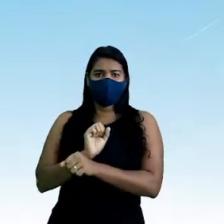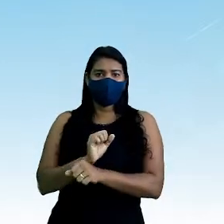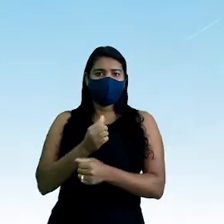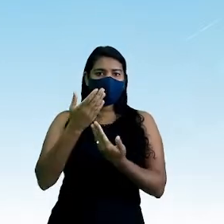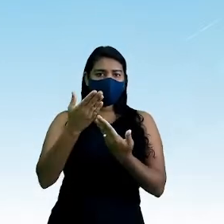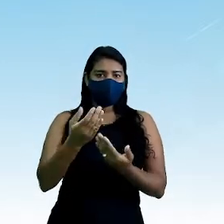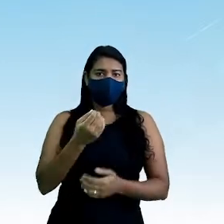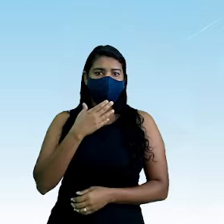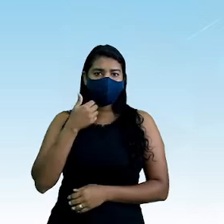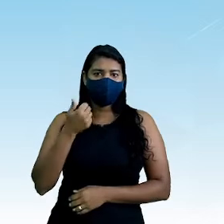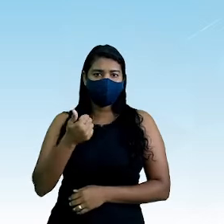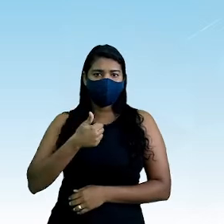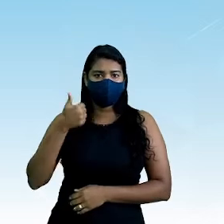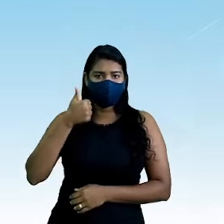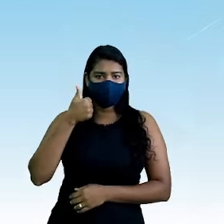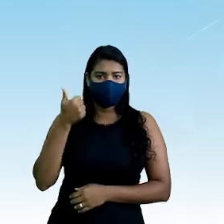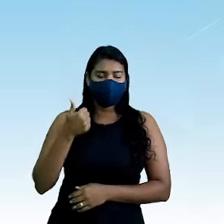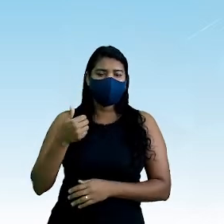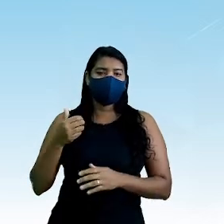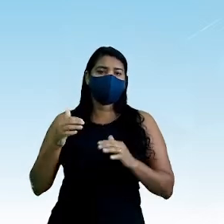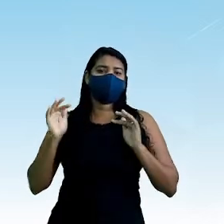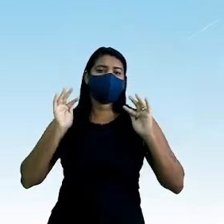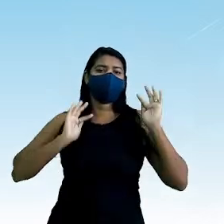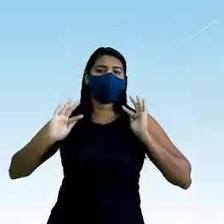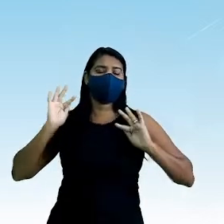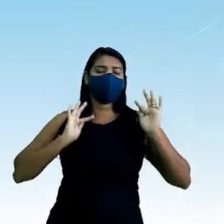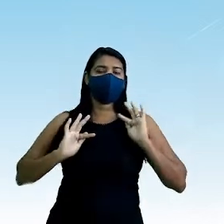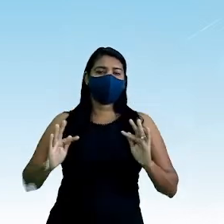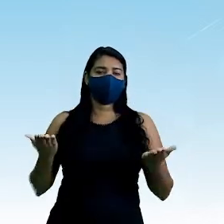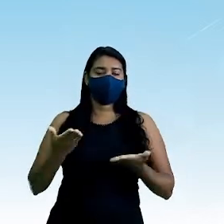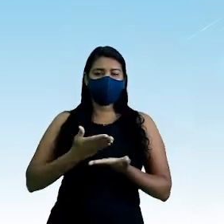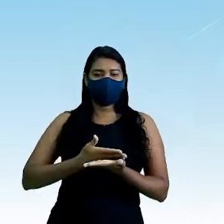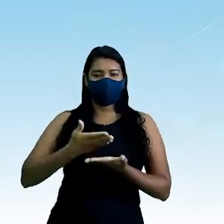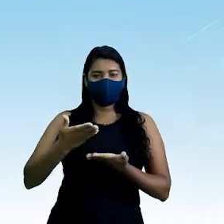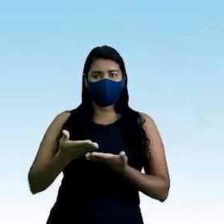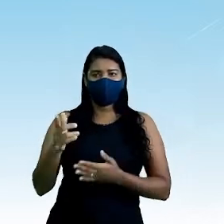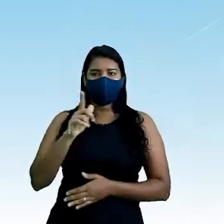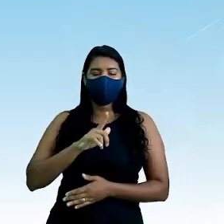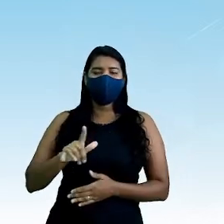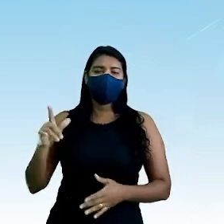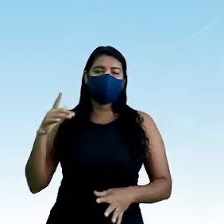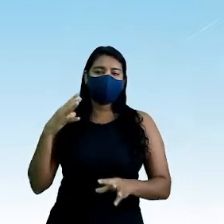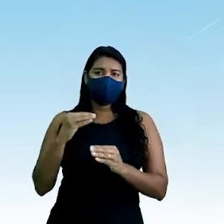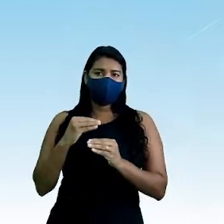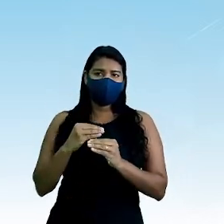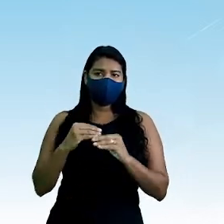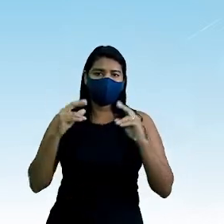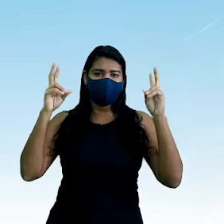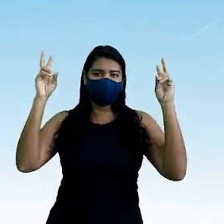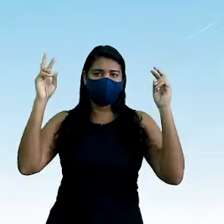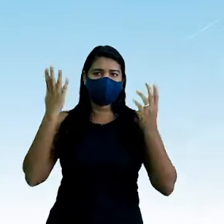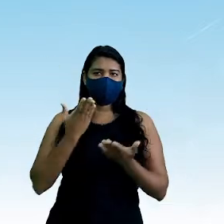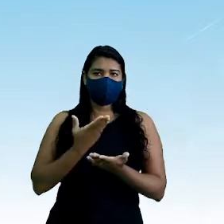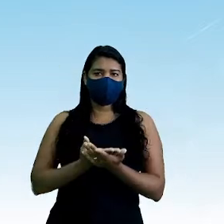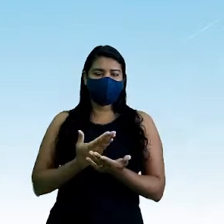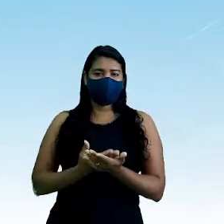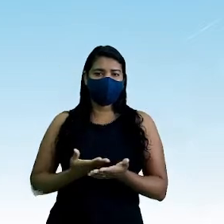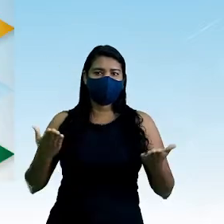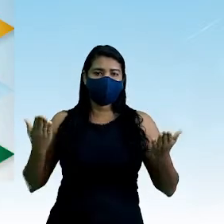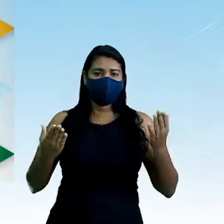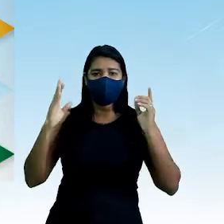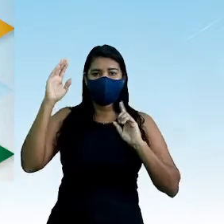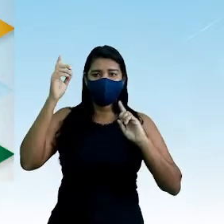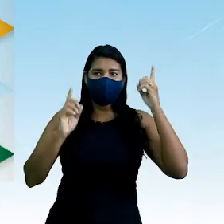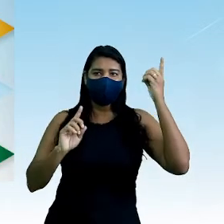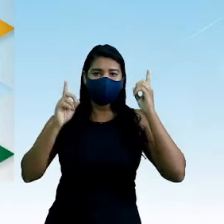que tenham curtido bastante as férias e vamos agora começar de novo com tudo. A nossa tema da aula hoje é o frevo,